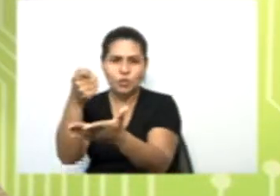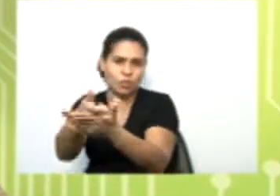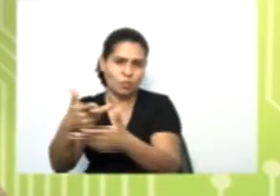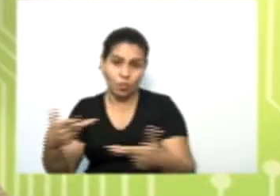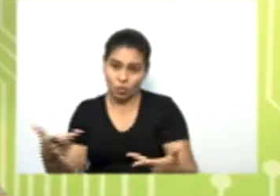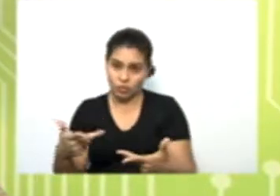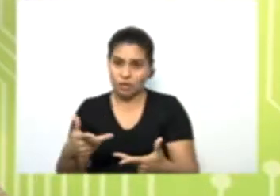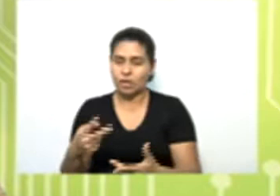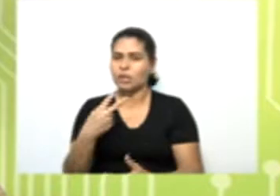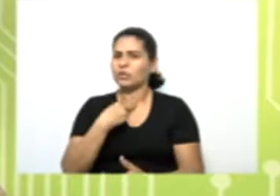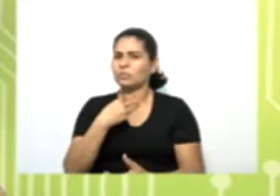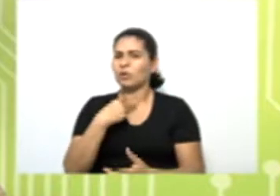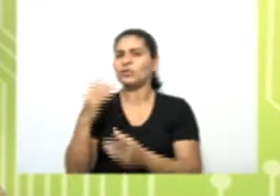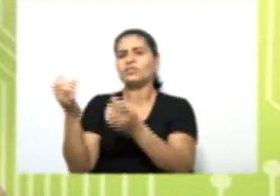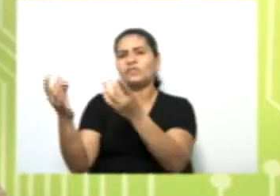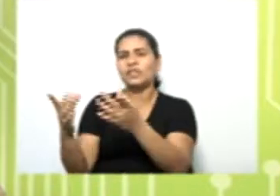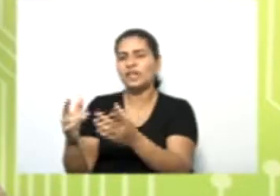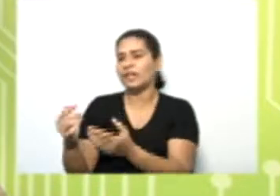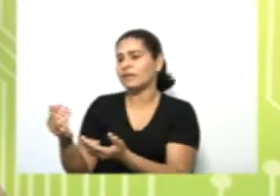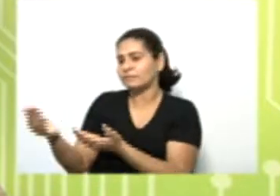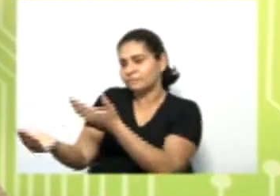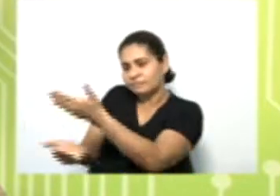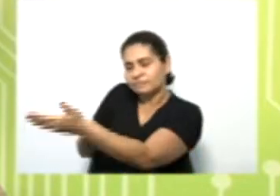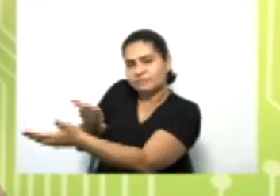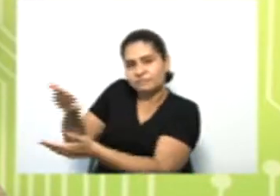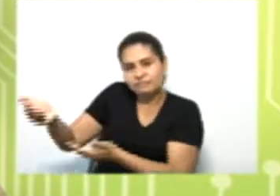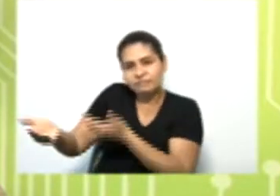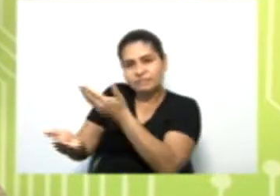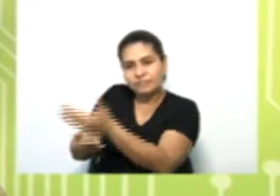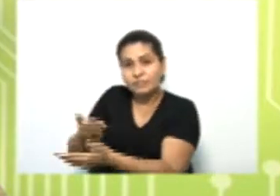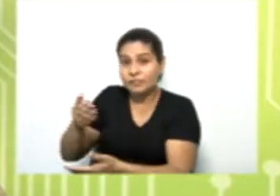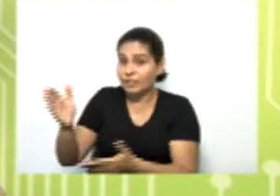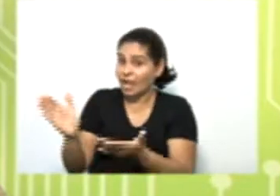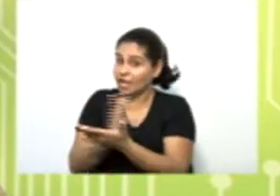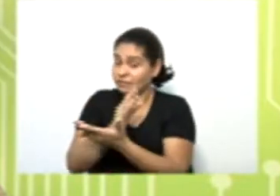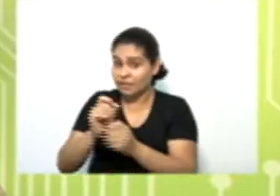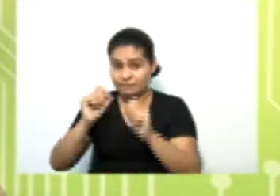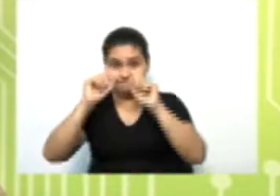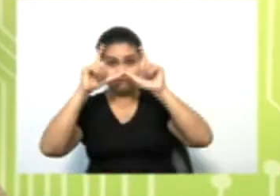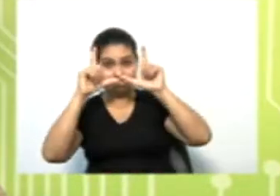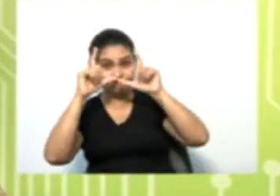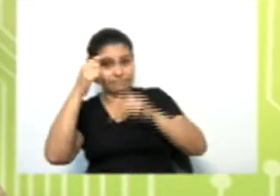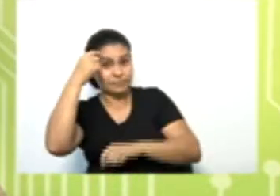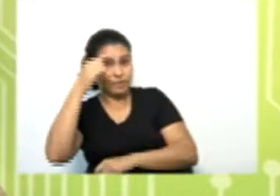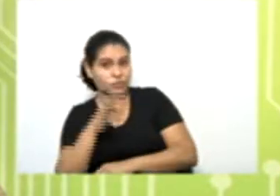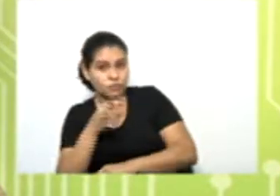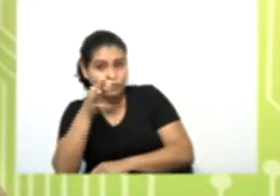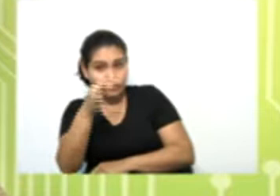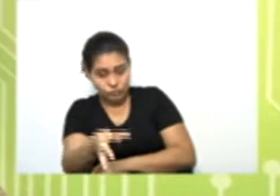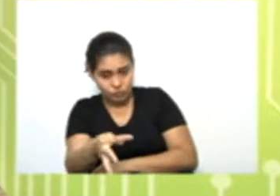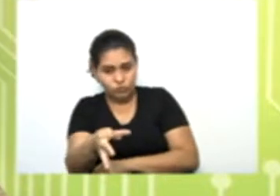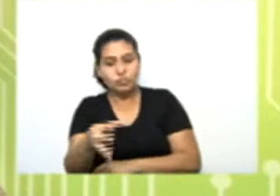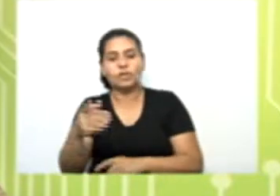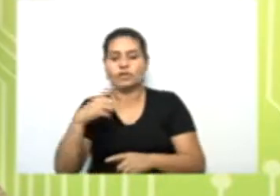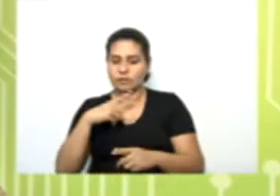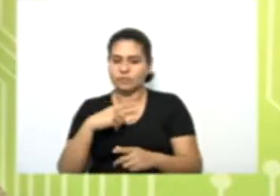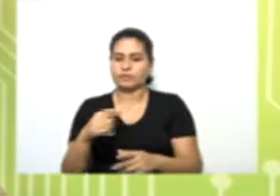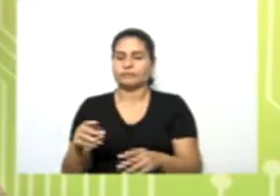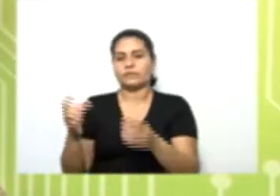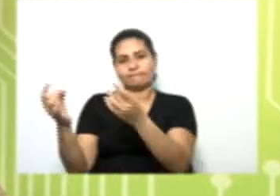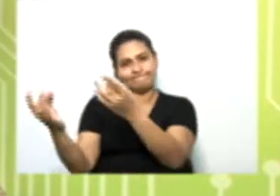vai continuar vendendo um para o outro, mas nós acordamos que no futuro iremos fazer